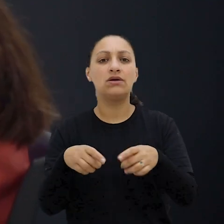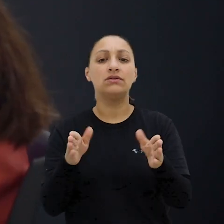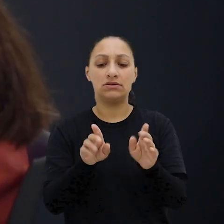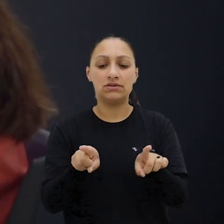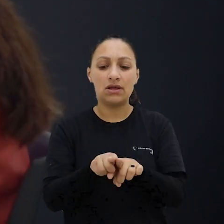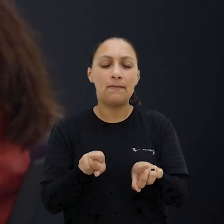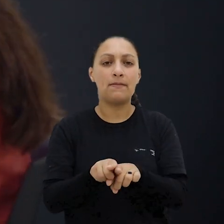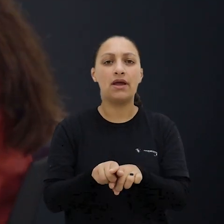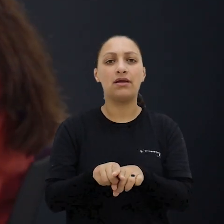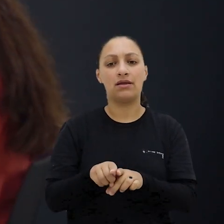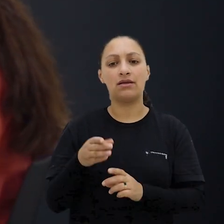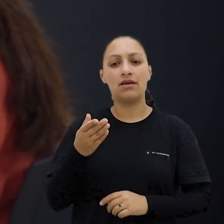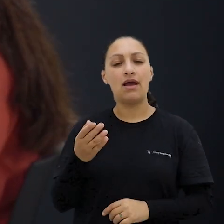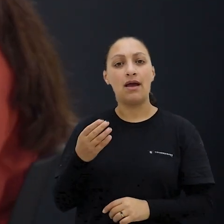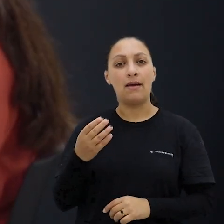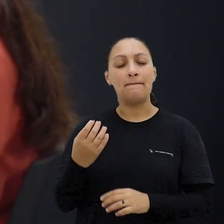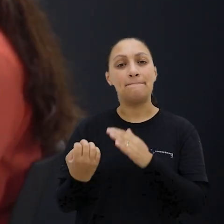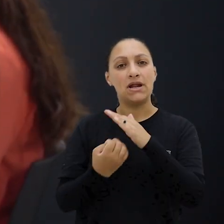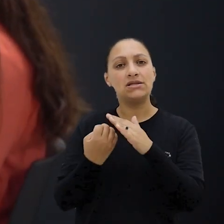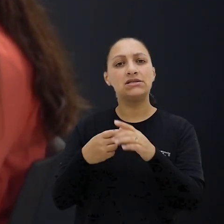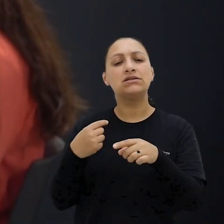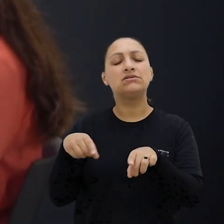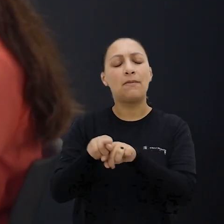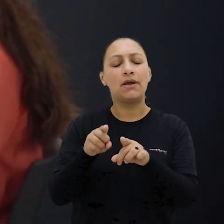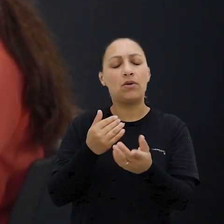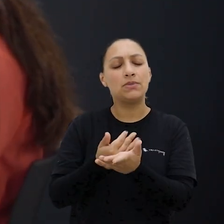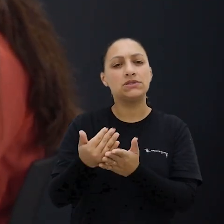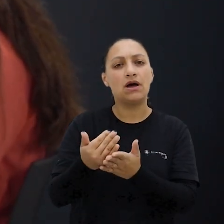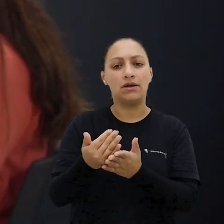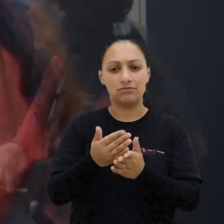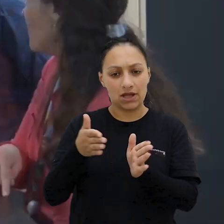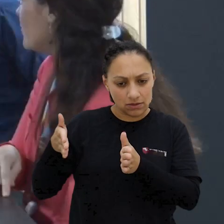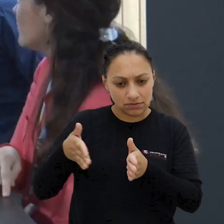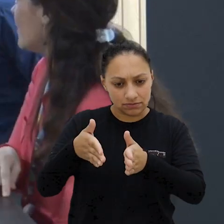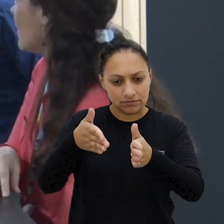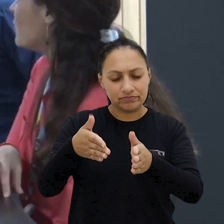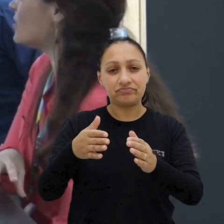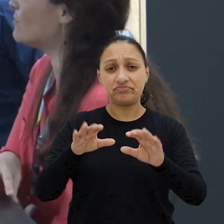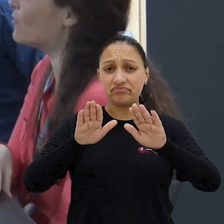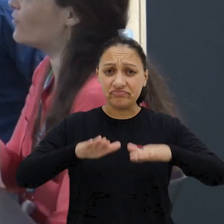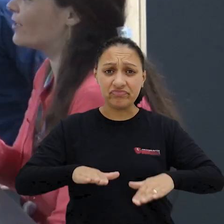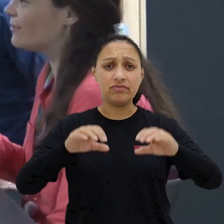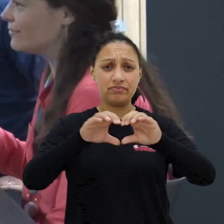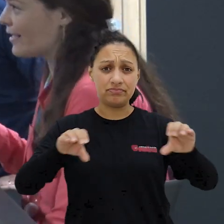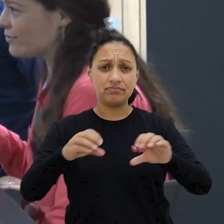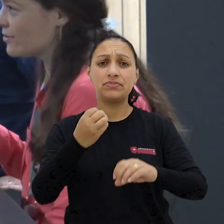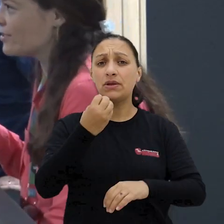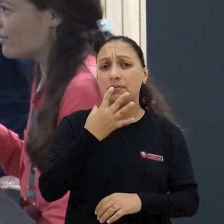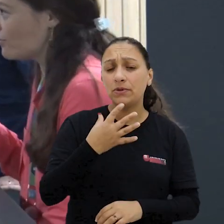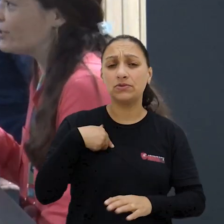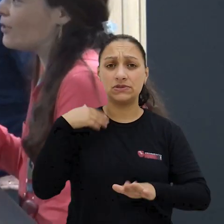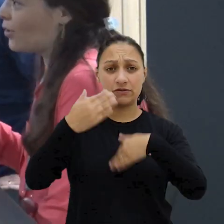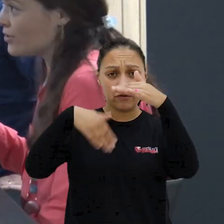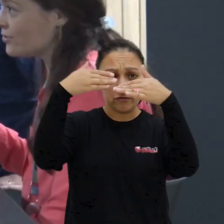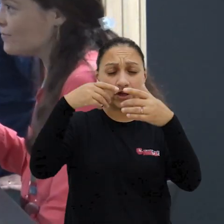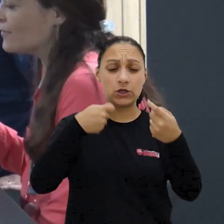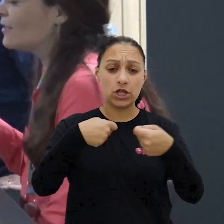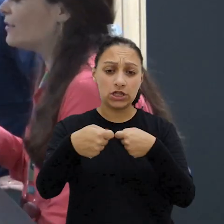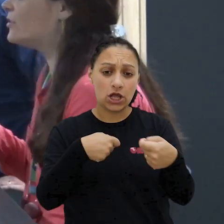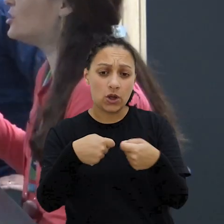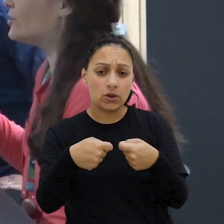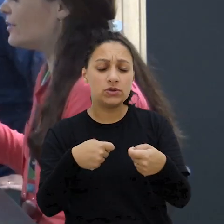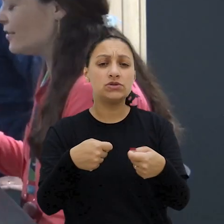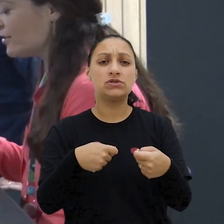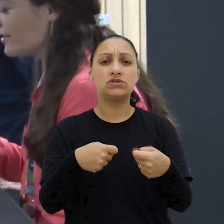aqui também, eles fizeram uma trilha, eles foram incubados lá em Campo Bom, ficaram lá por um tempo, desenvolveram, né, o